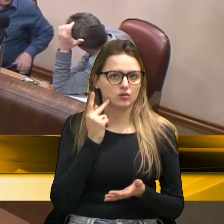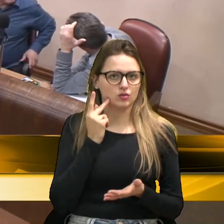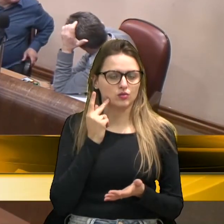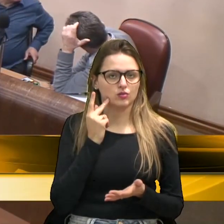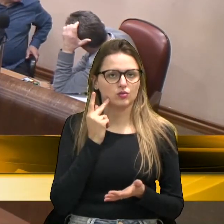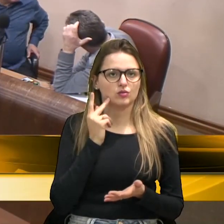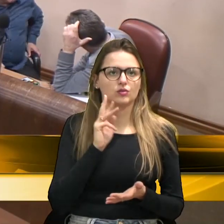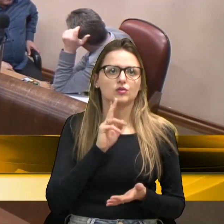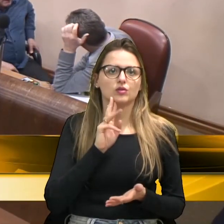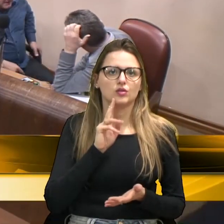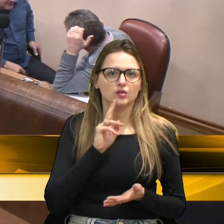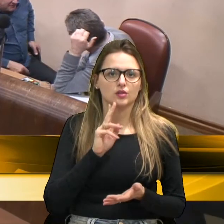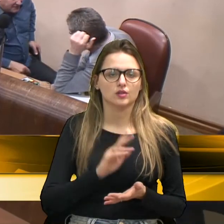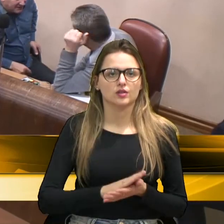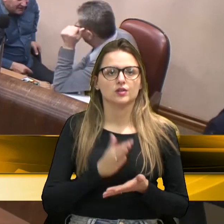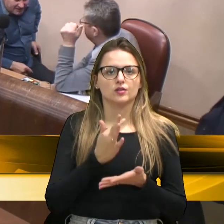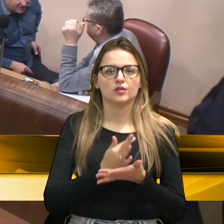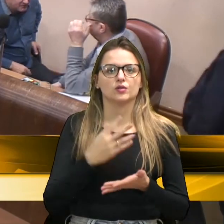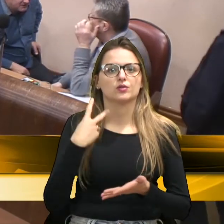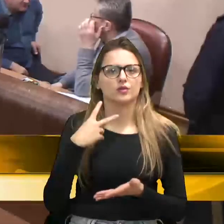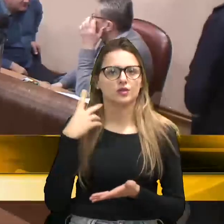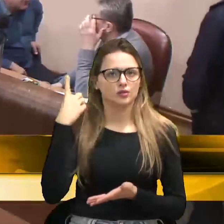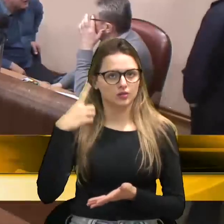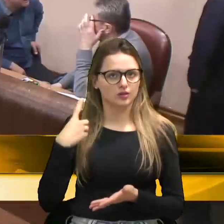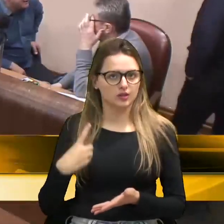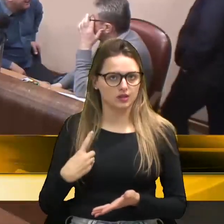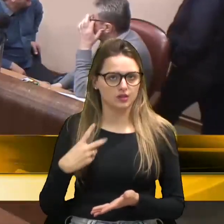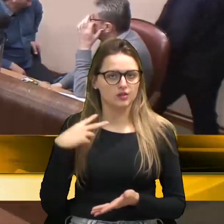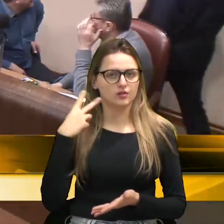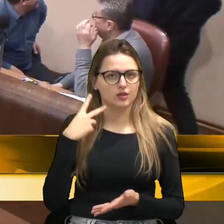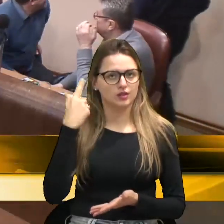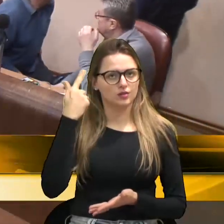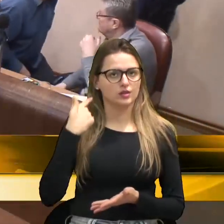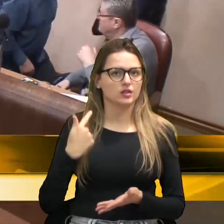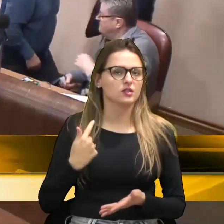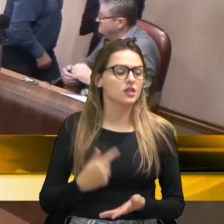Renato Oliveira. Ausentes, vereadora Denise Pessoa e vereadora Gladys Frisso.